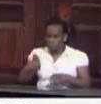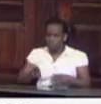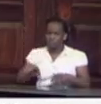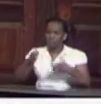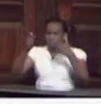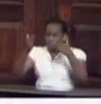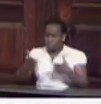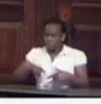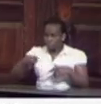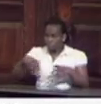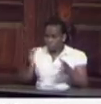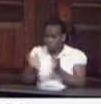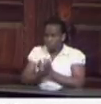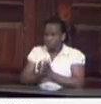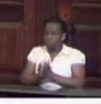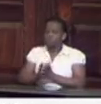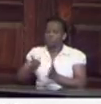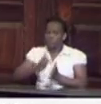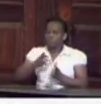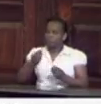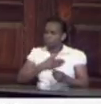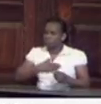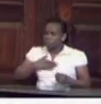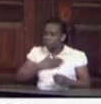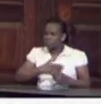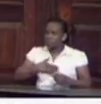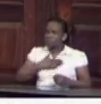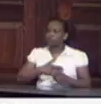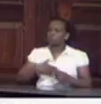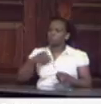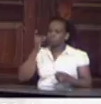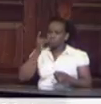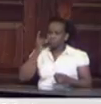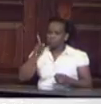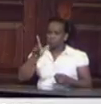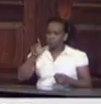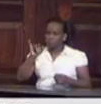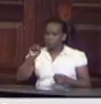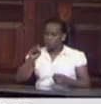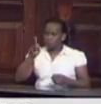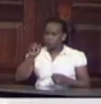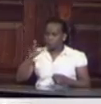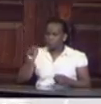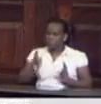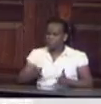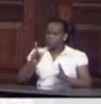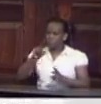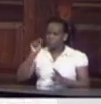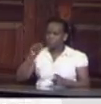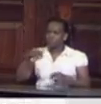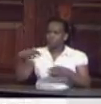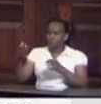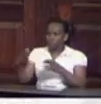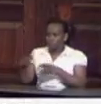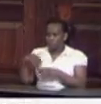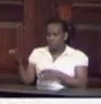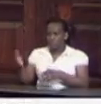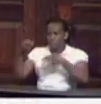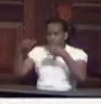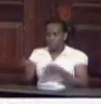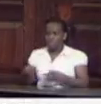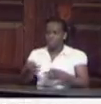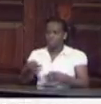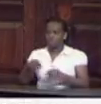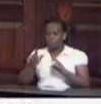que o nosso partido tem muito orgulho, deputado Luiz Paulo, por sempre ter escolhido o lado certo e travado o bom